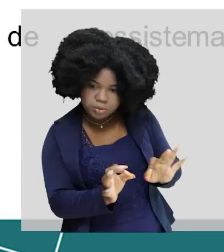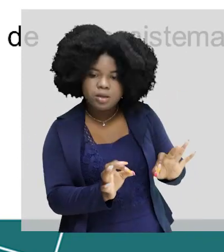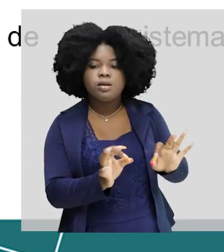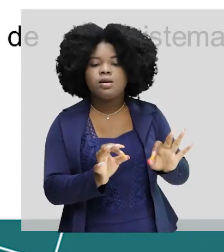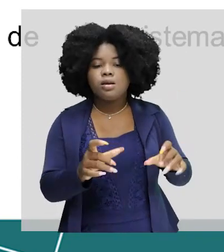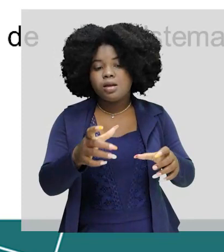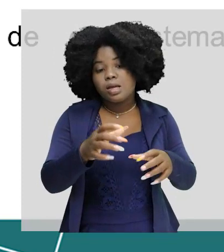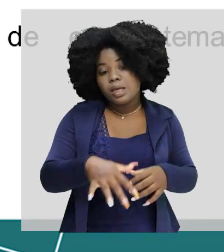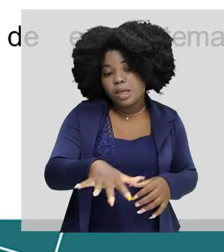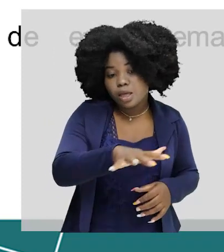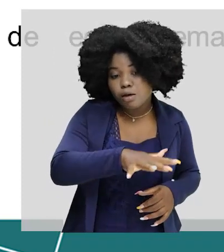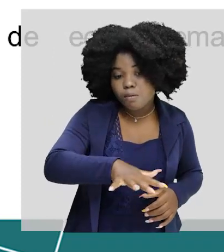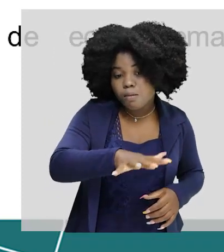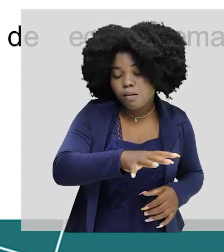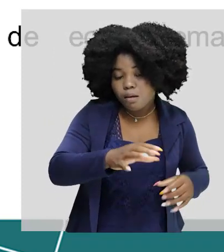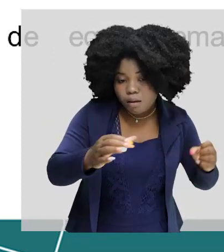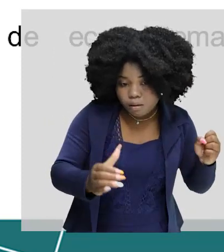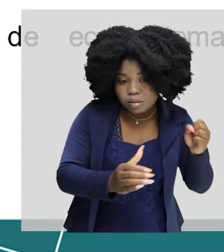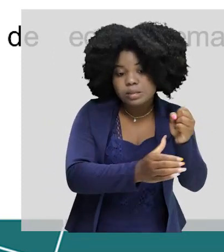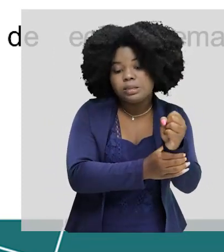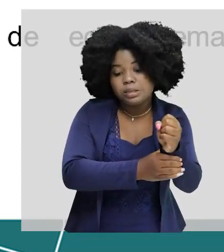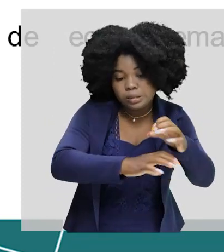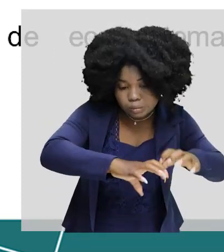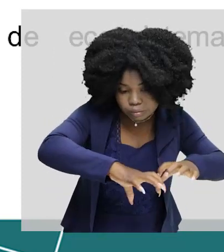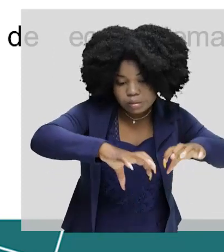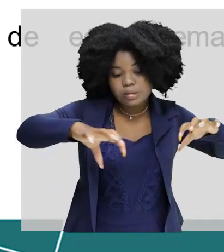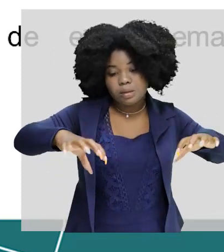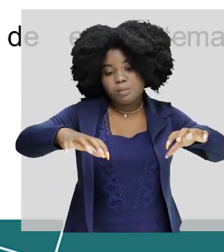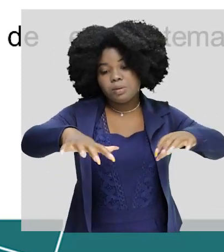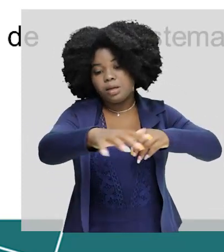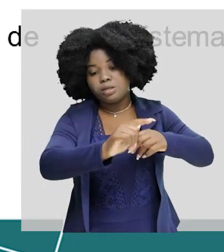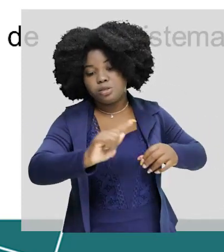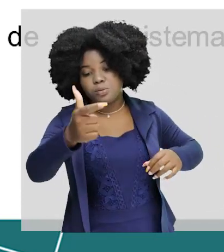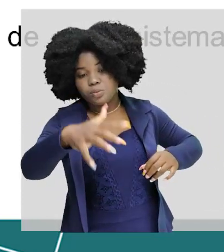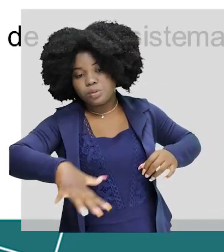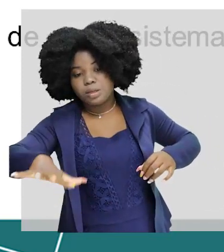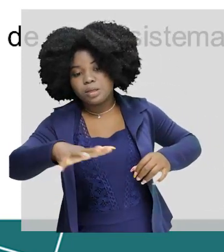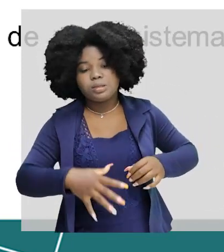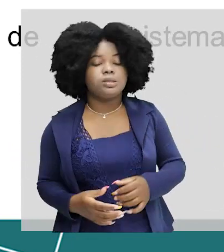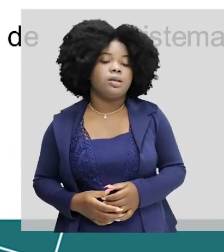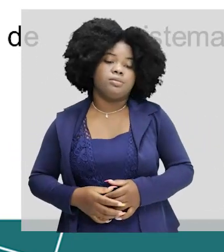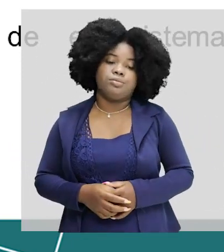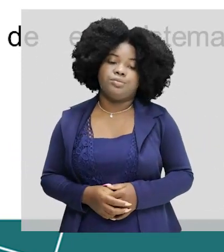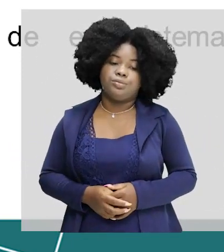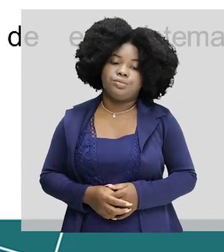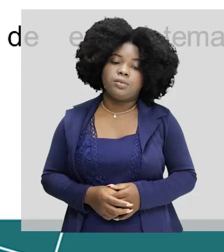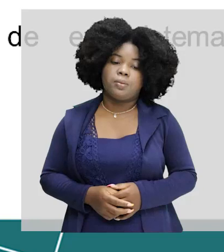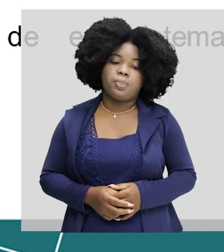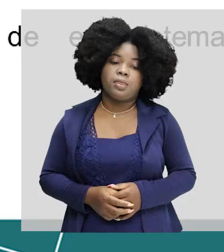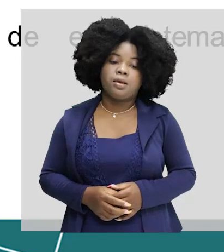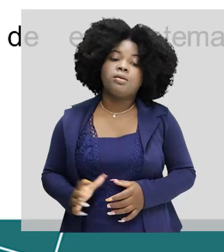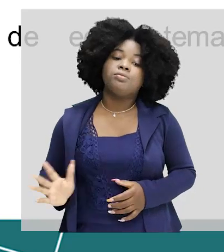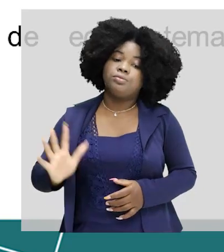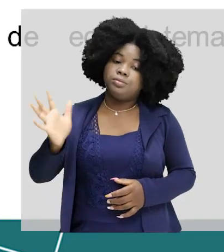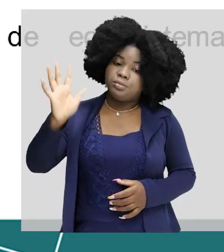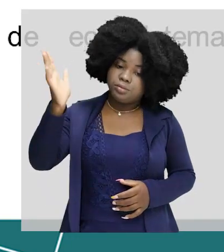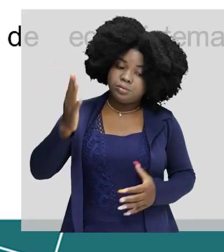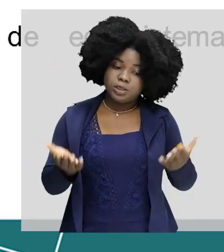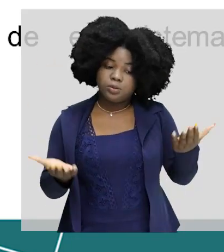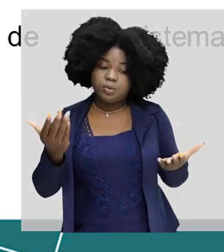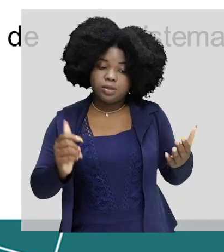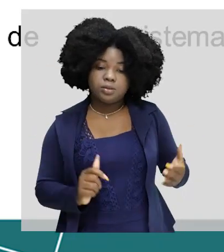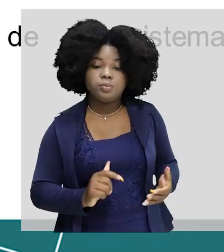em locais seguros e isolados e por muito tempo. Mais cara quando comparada a